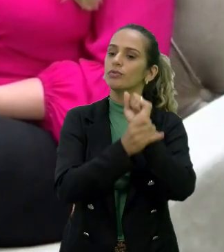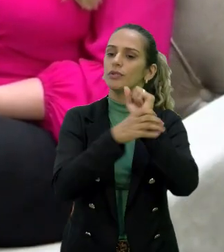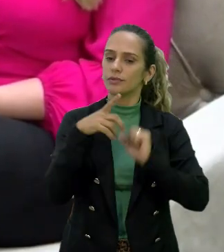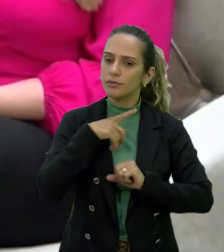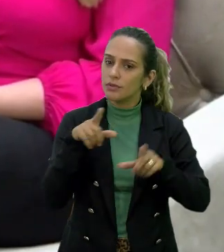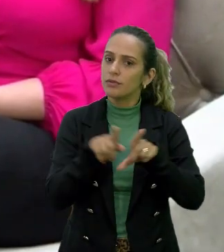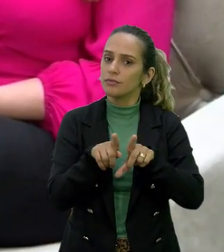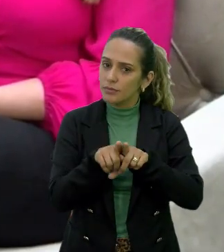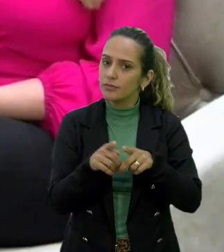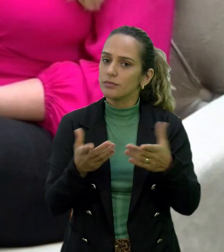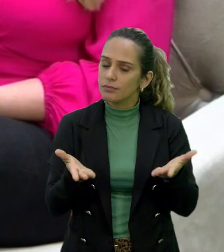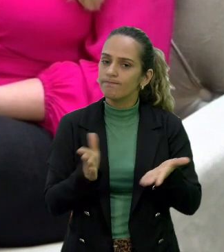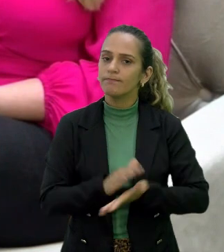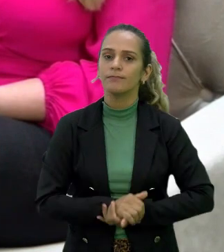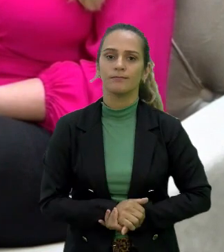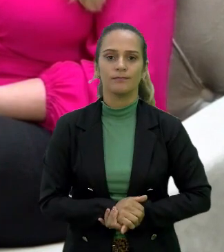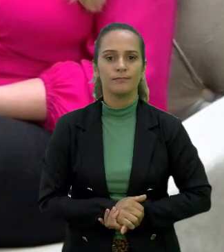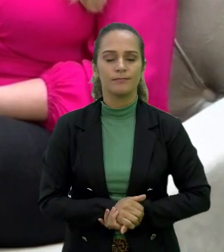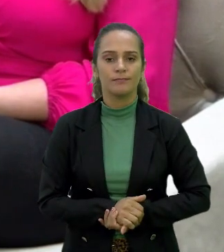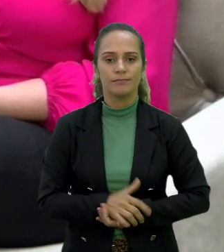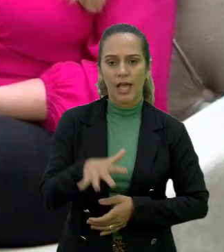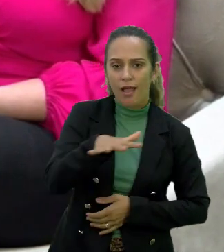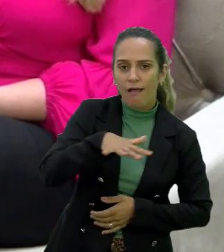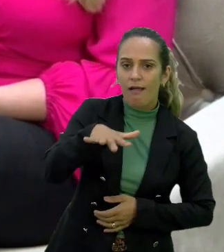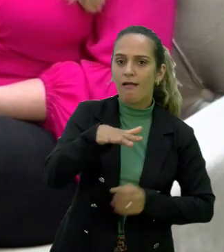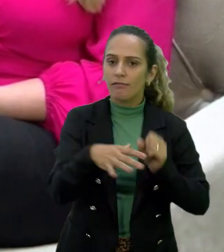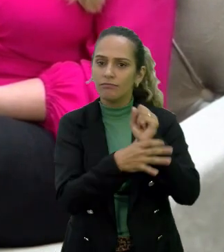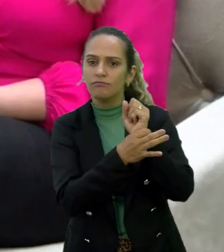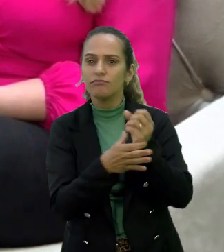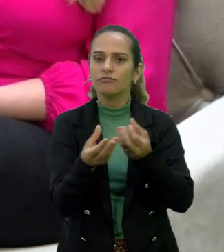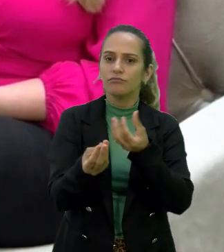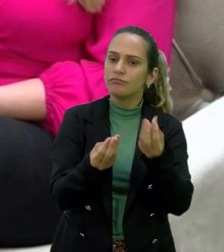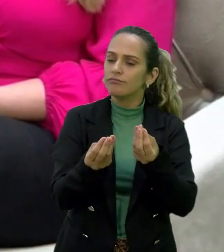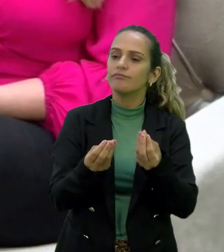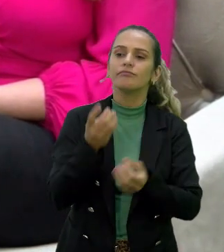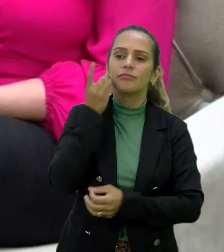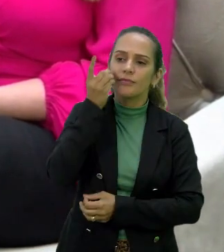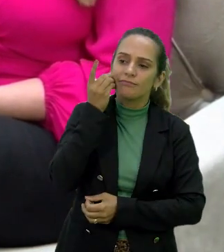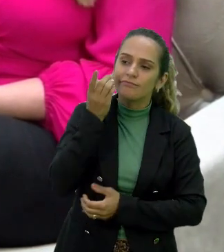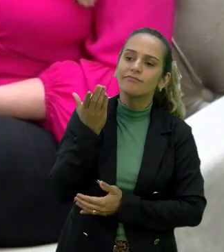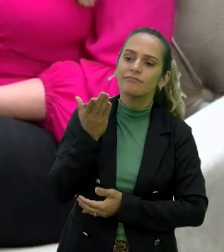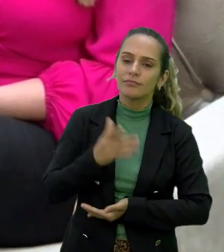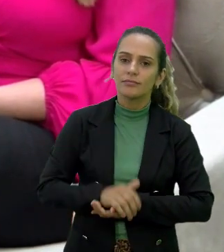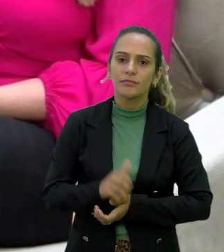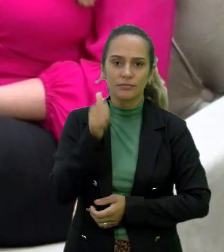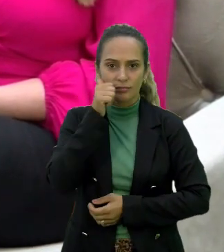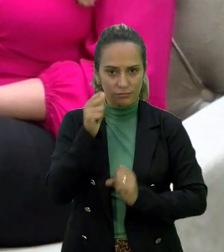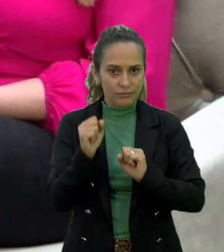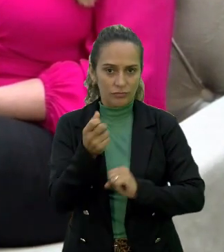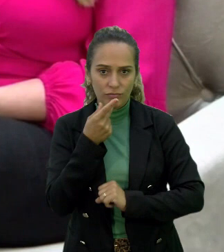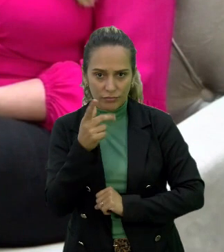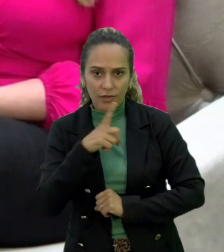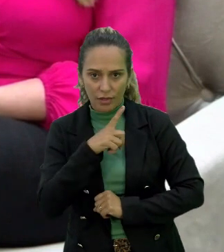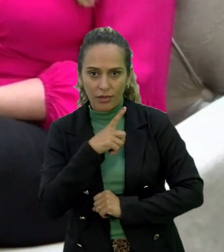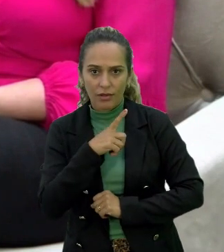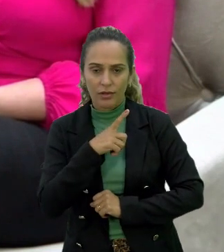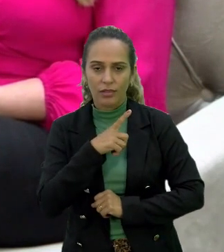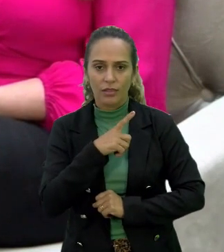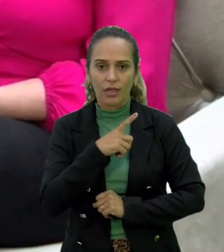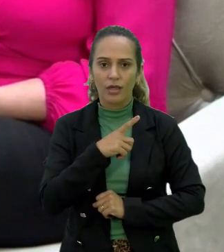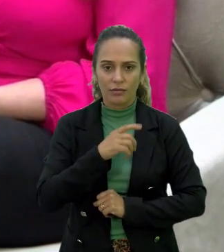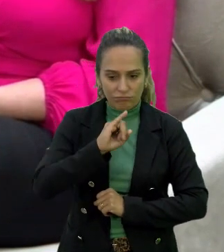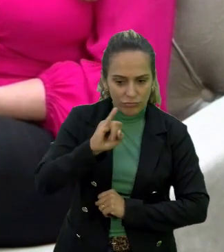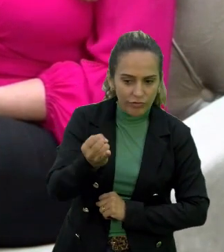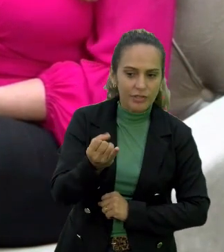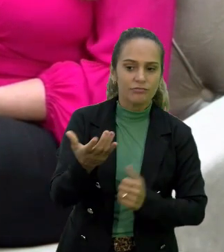tem direito a segurança na área da segurança deputada a mulher pode se dizer que tem